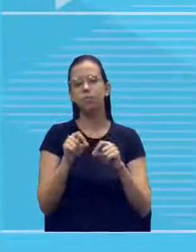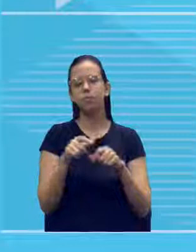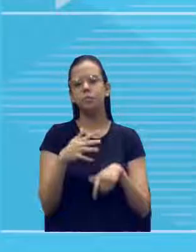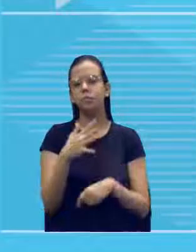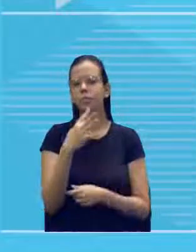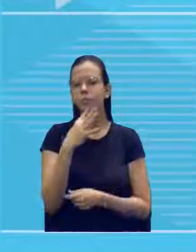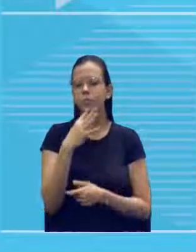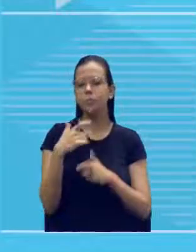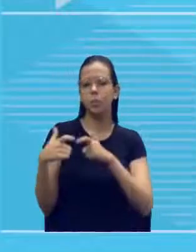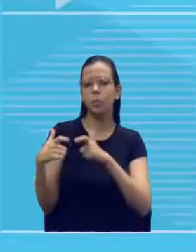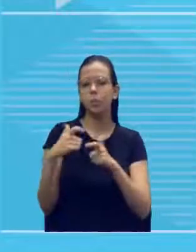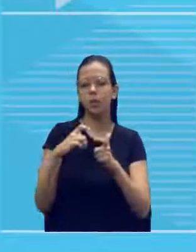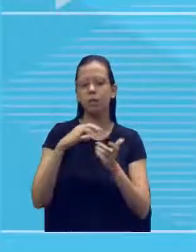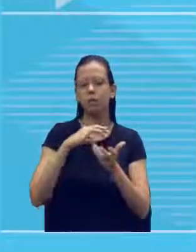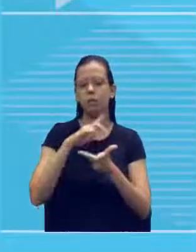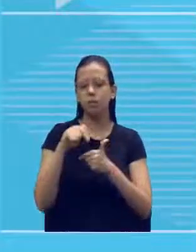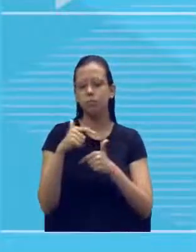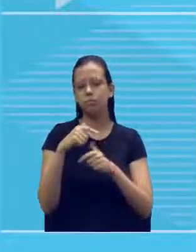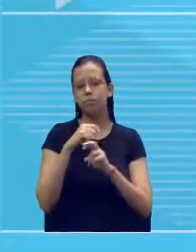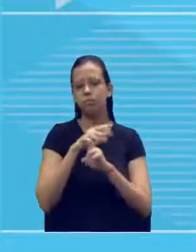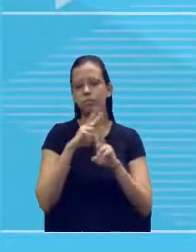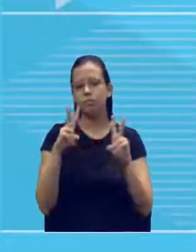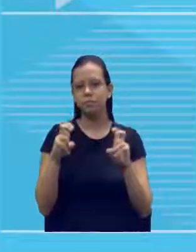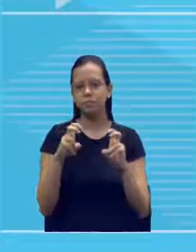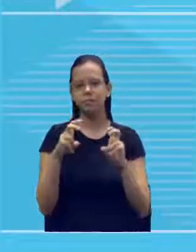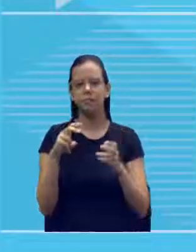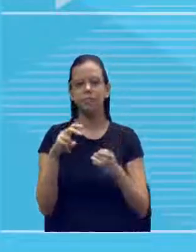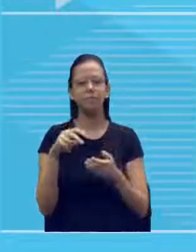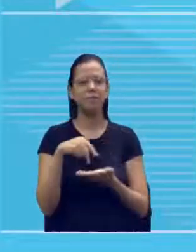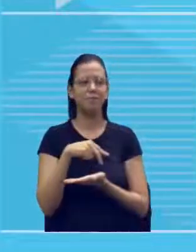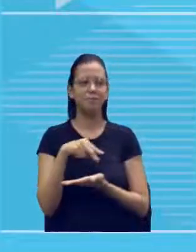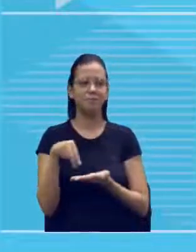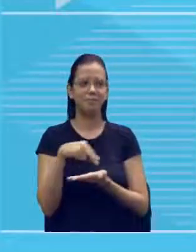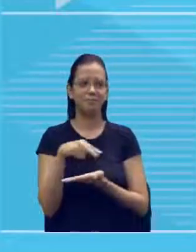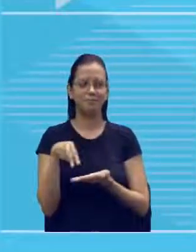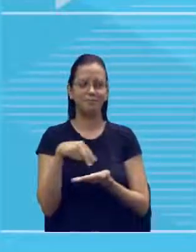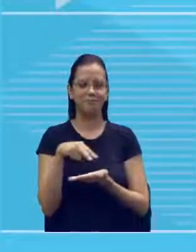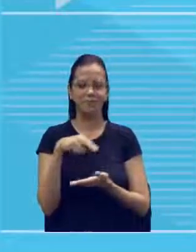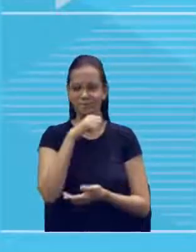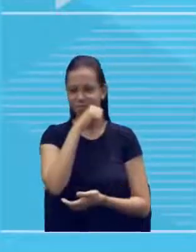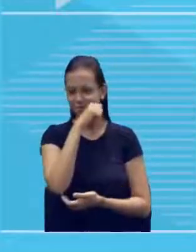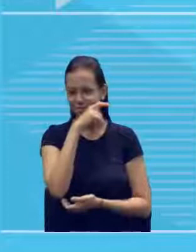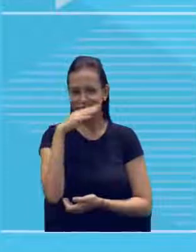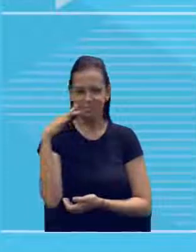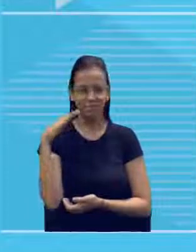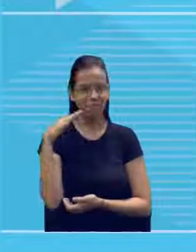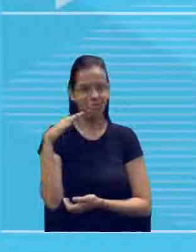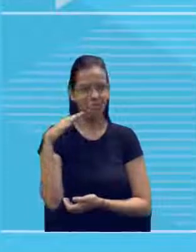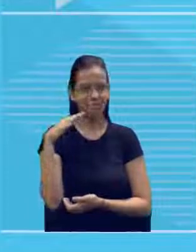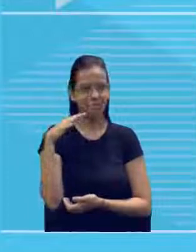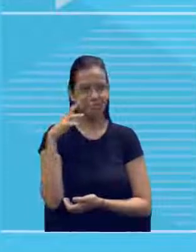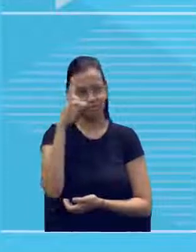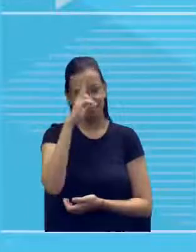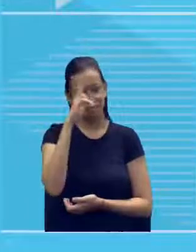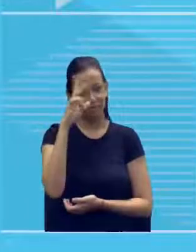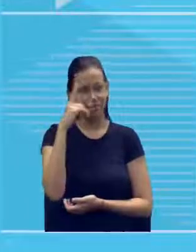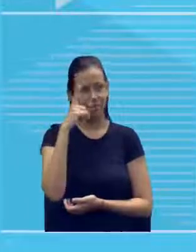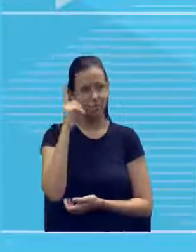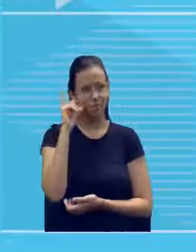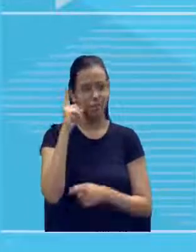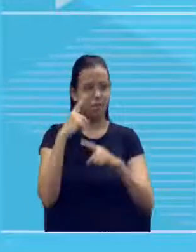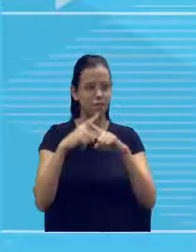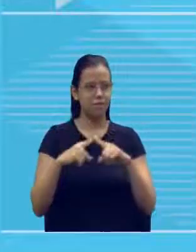mundo aí sobre as danças. Andressinha, Andressinha. Tu tá lembrando de outro